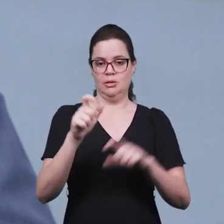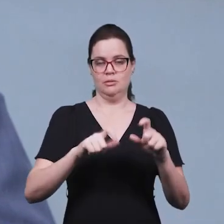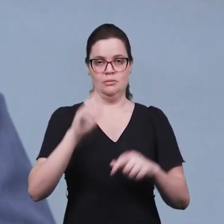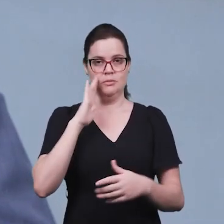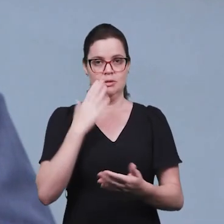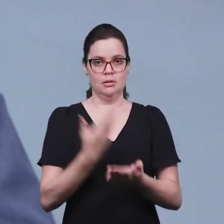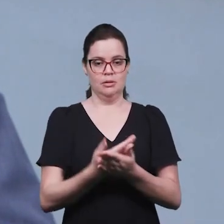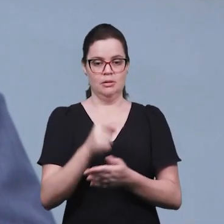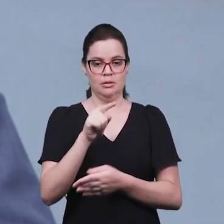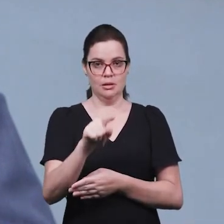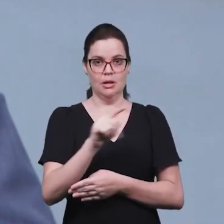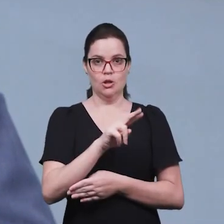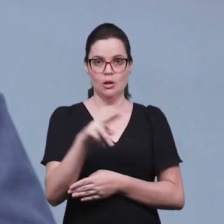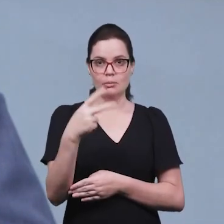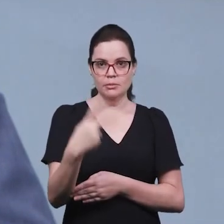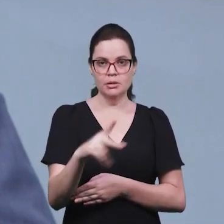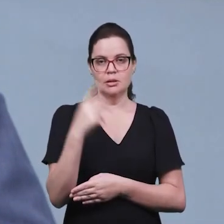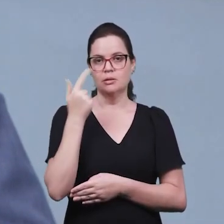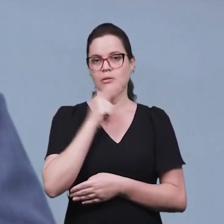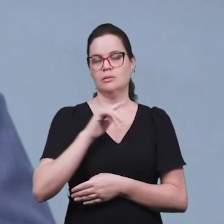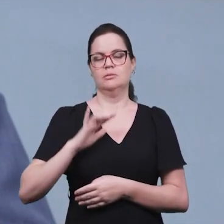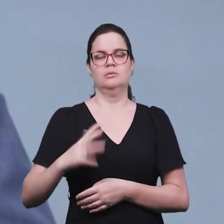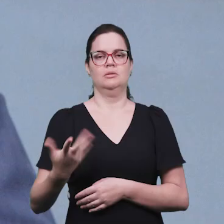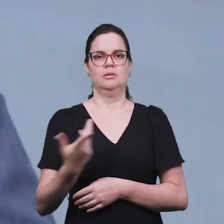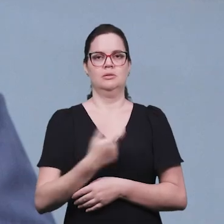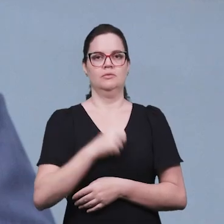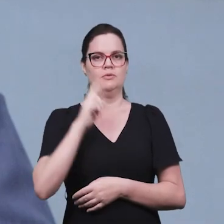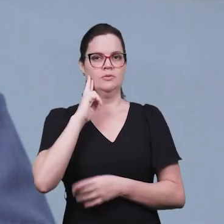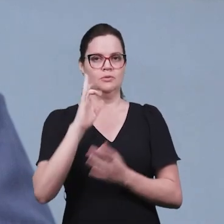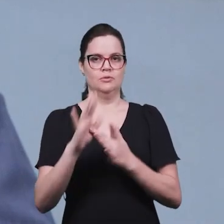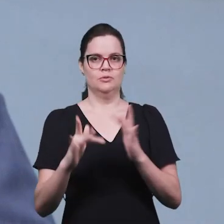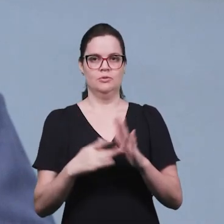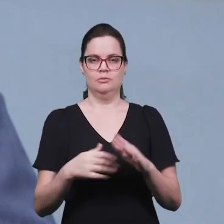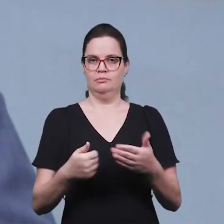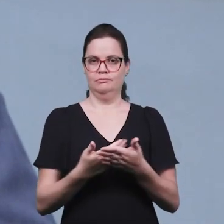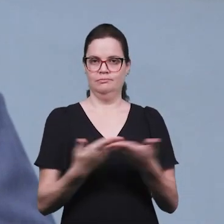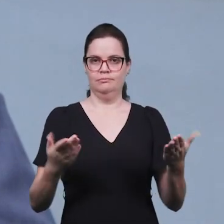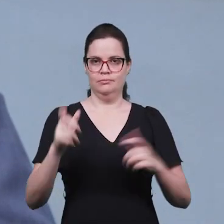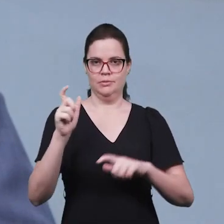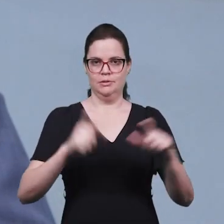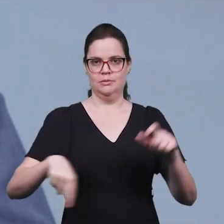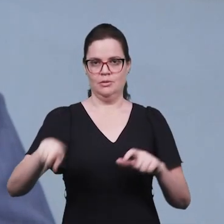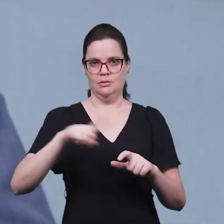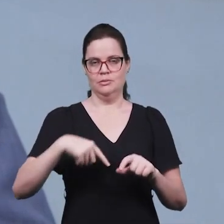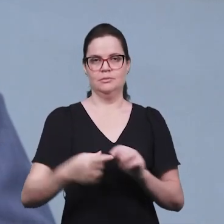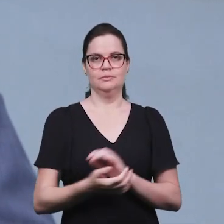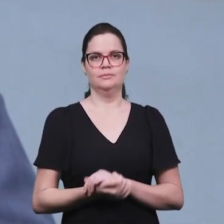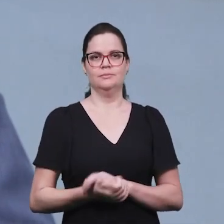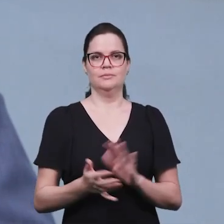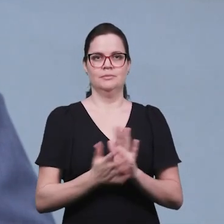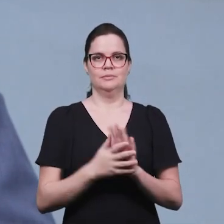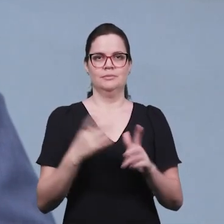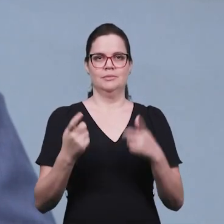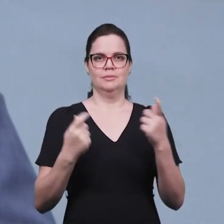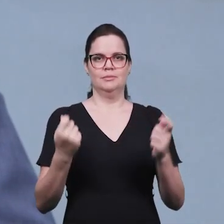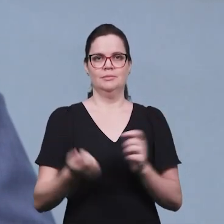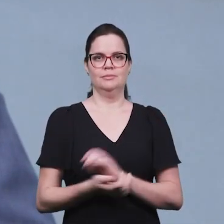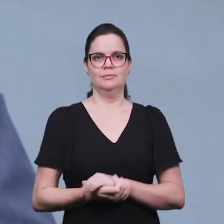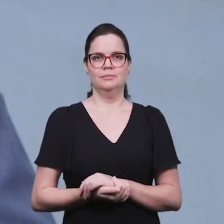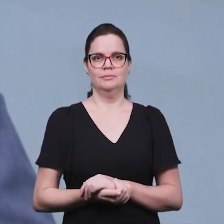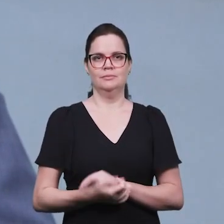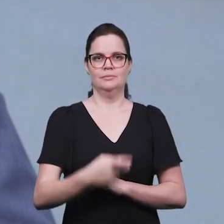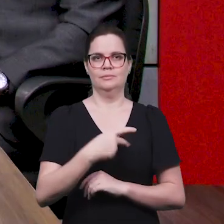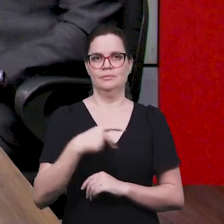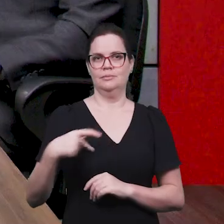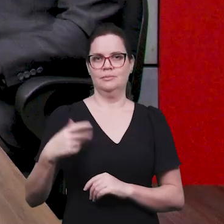nome, alcançam essa salvação que o Senhor Jesus veio trazer para nós. Louvado seja o